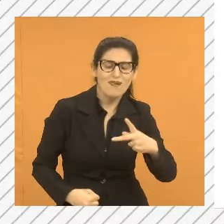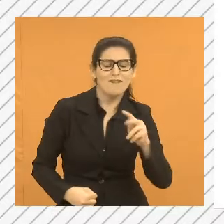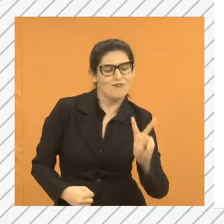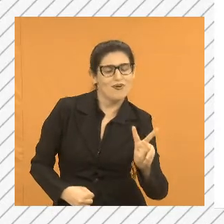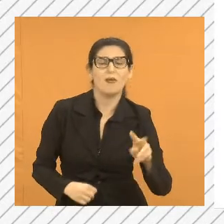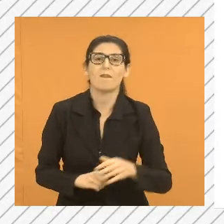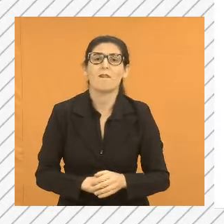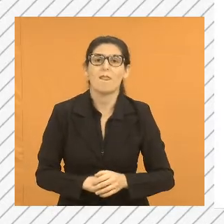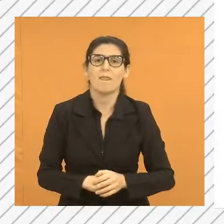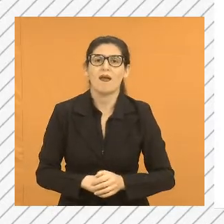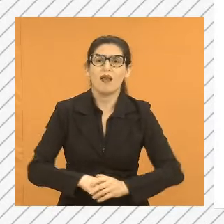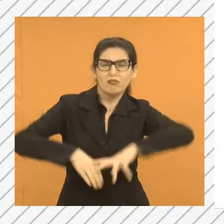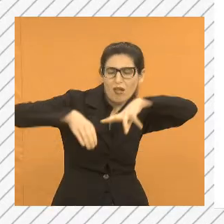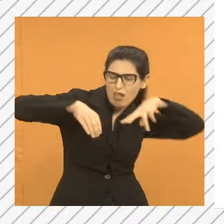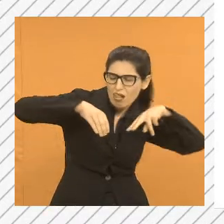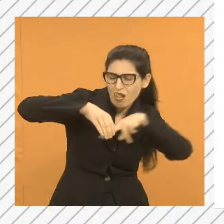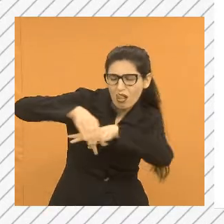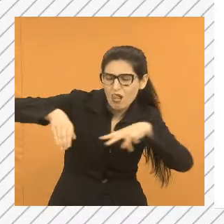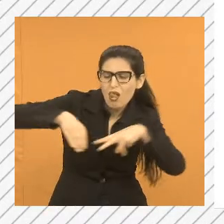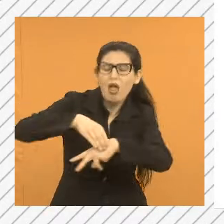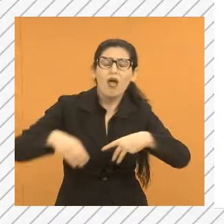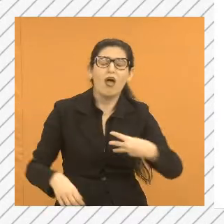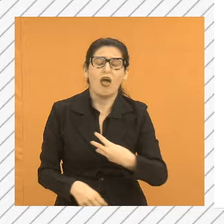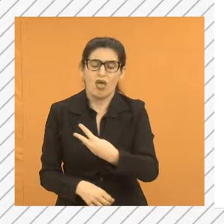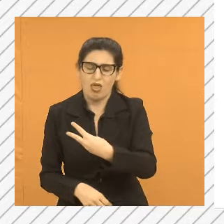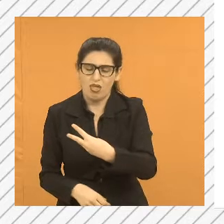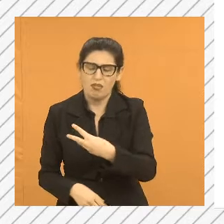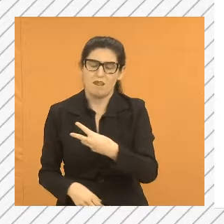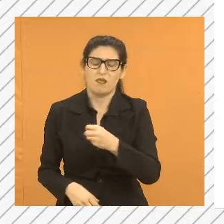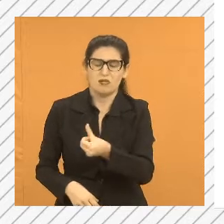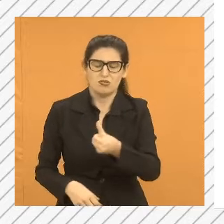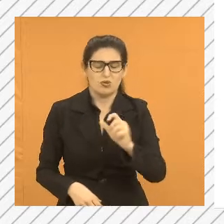Eletrocardiogramas, tivemos um aumento de 3.611 para